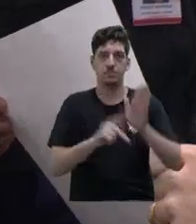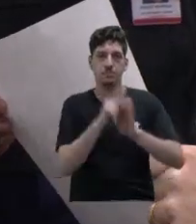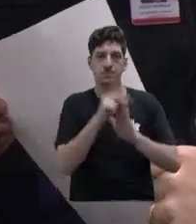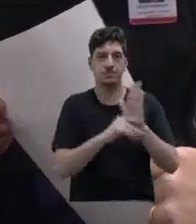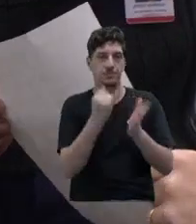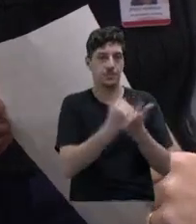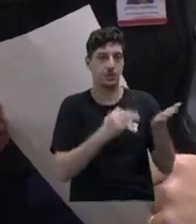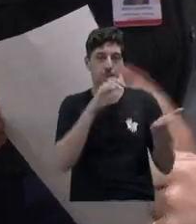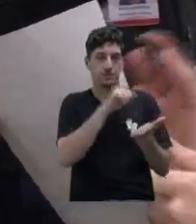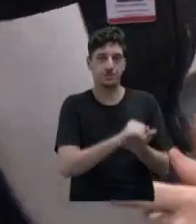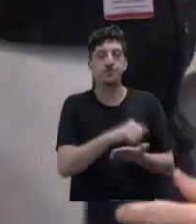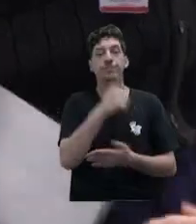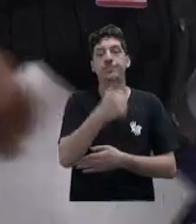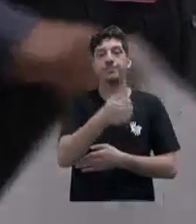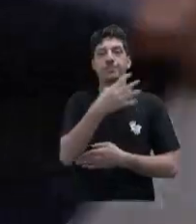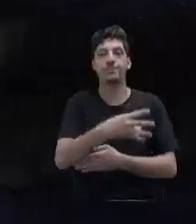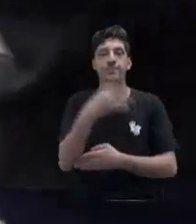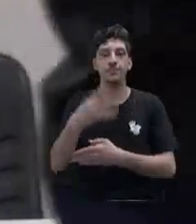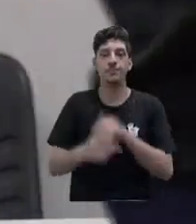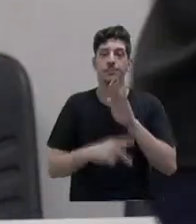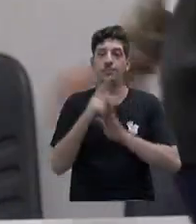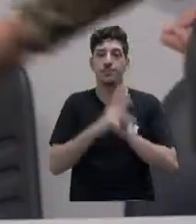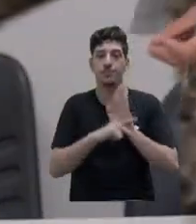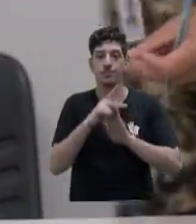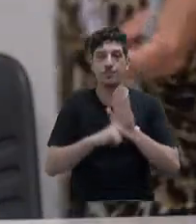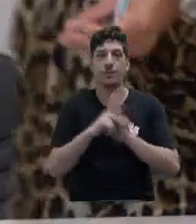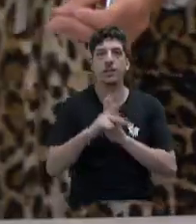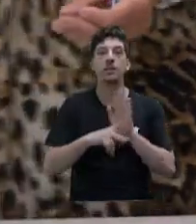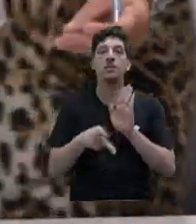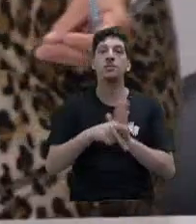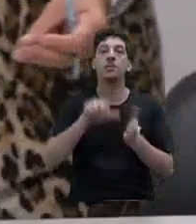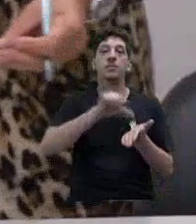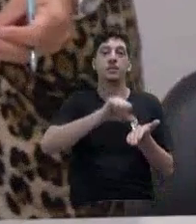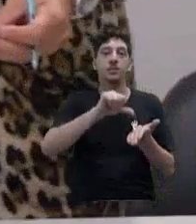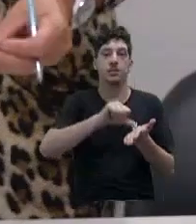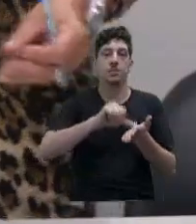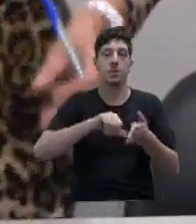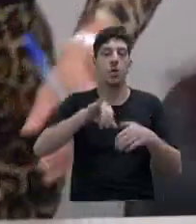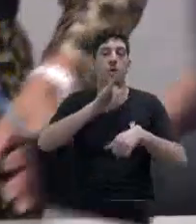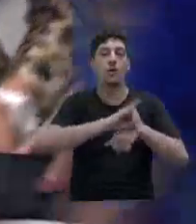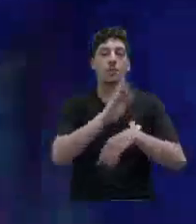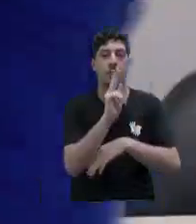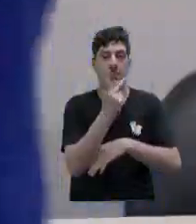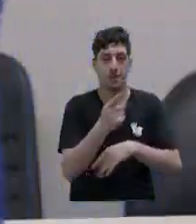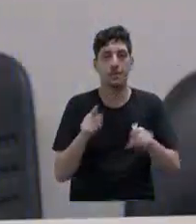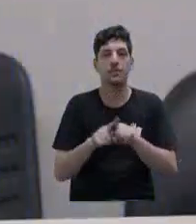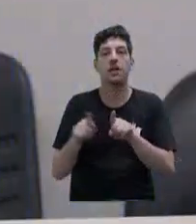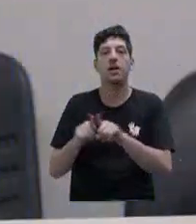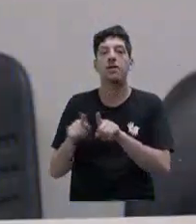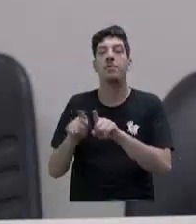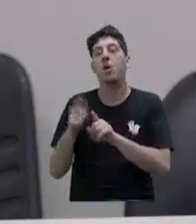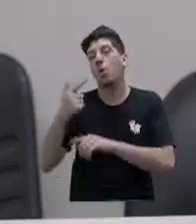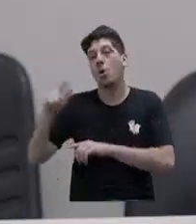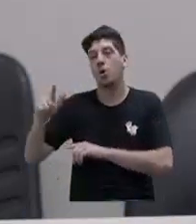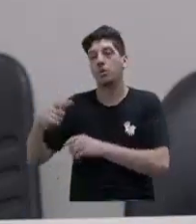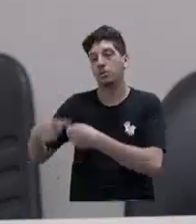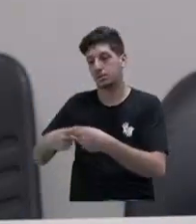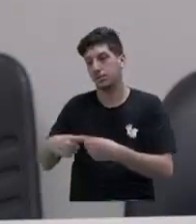inscritos, 144 projetos são da capital e 111 o projeto interior. Isso mostra que o interior